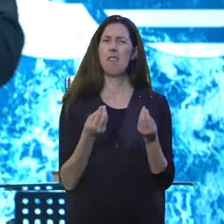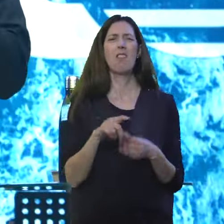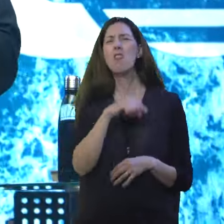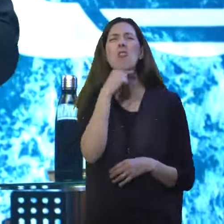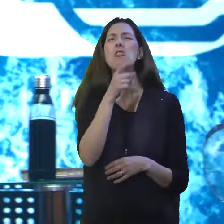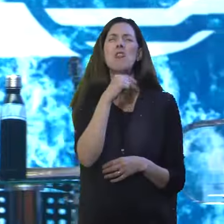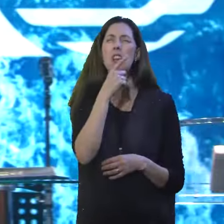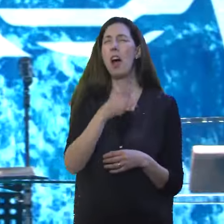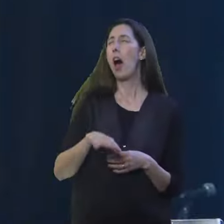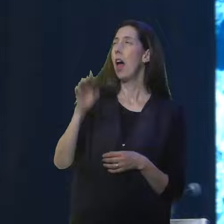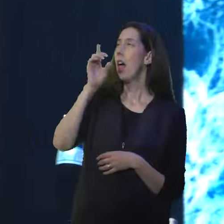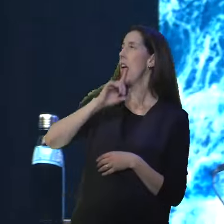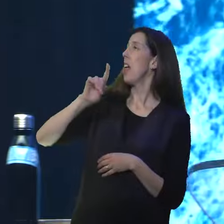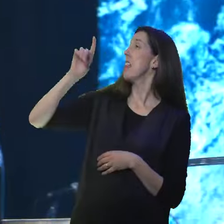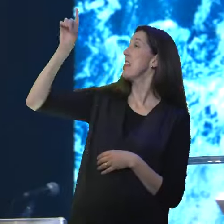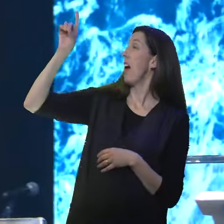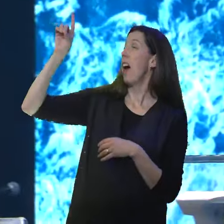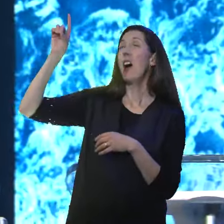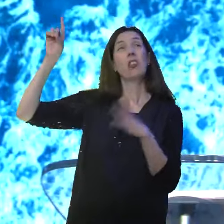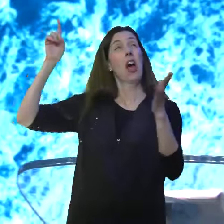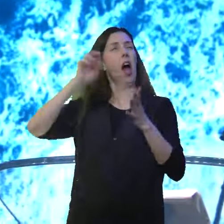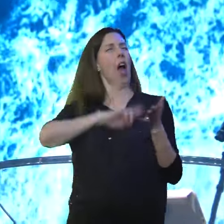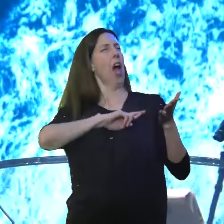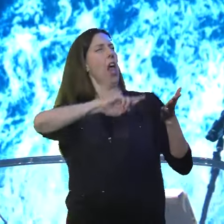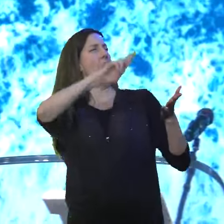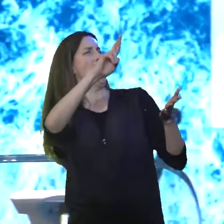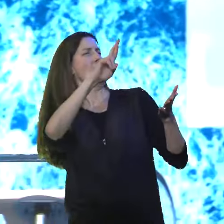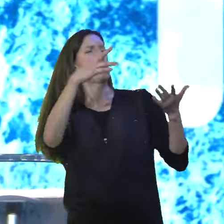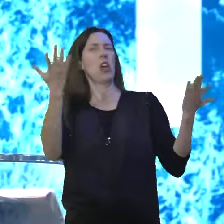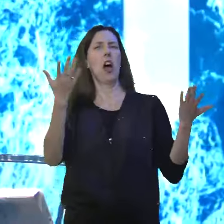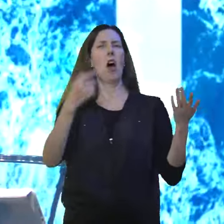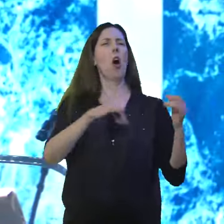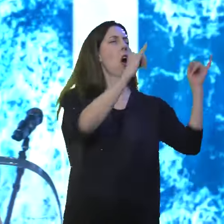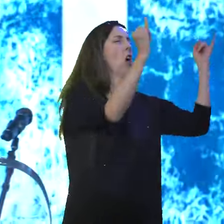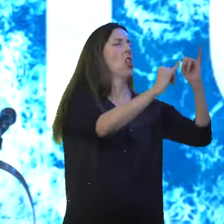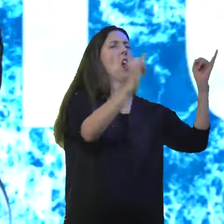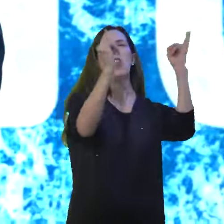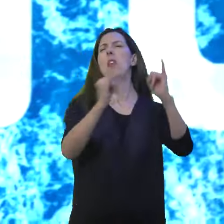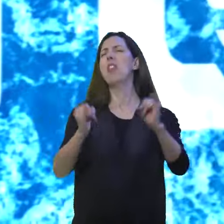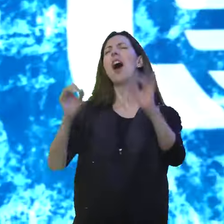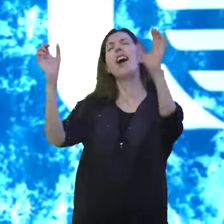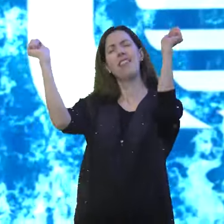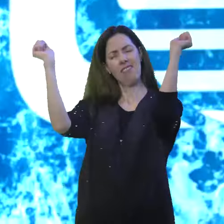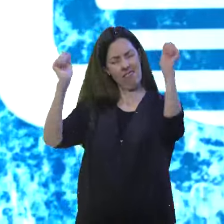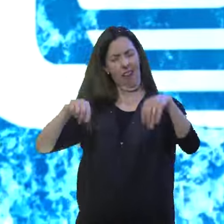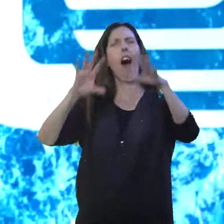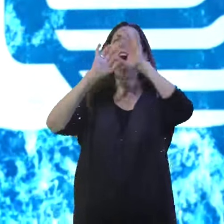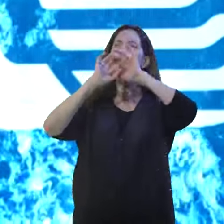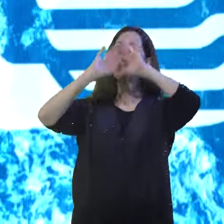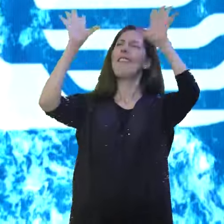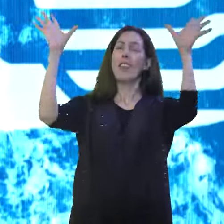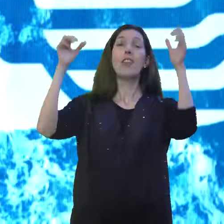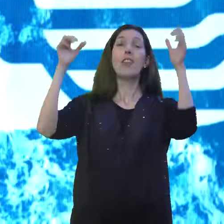você acredite. Não importa qual religião você siga. Só que isso não é liberdade, isso é escravidão. Porque